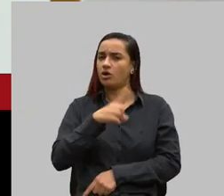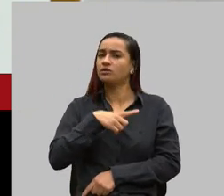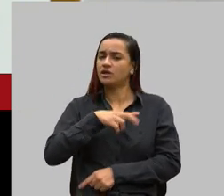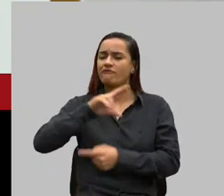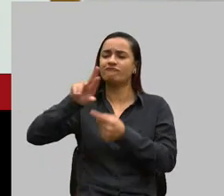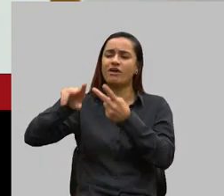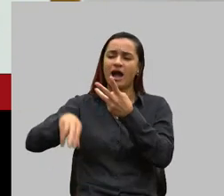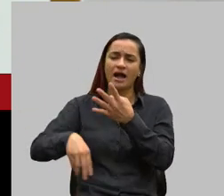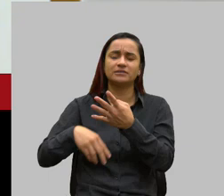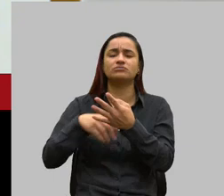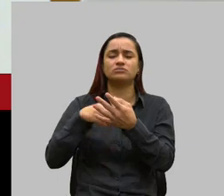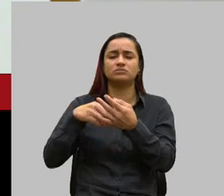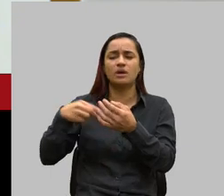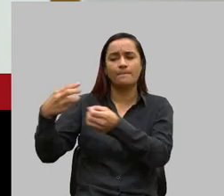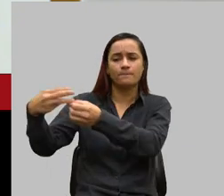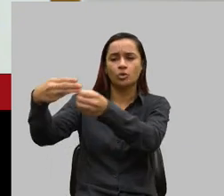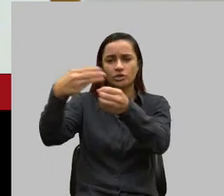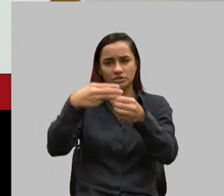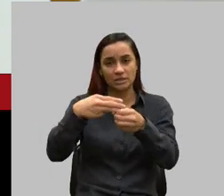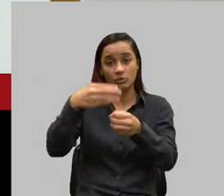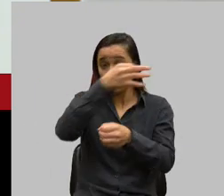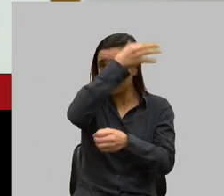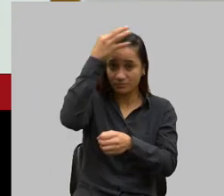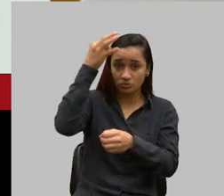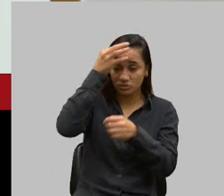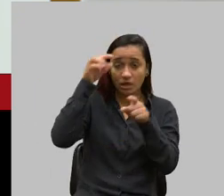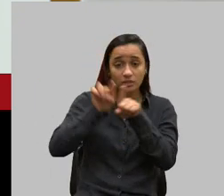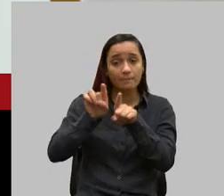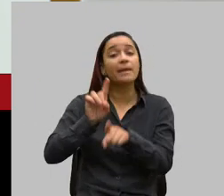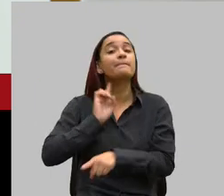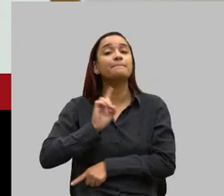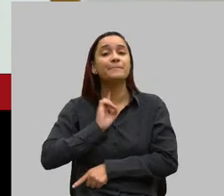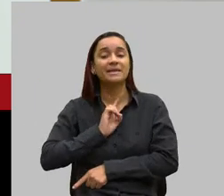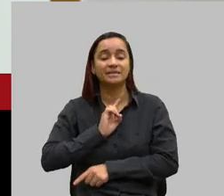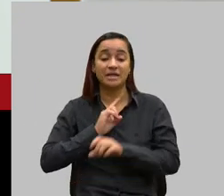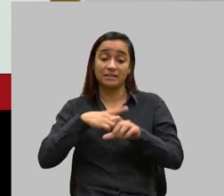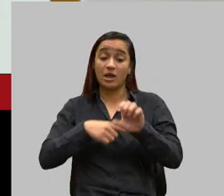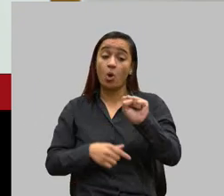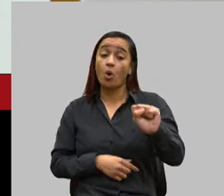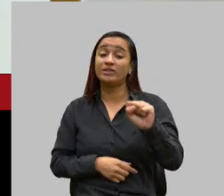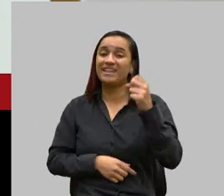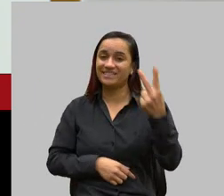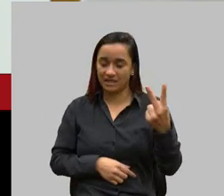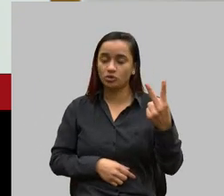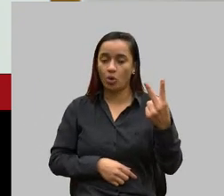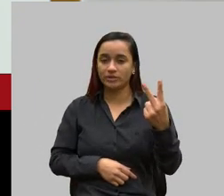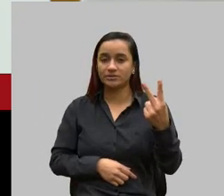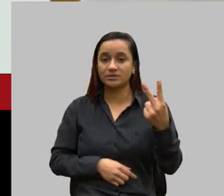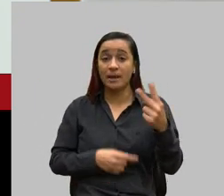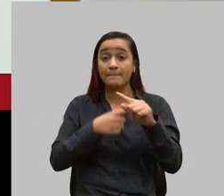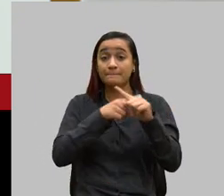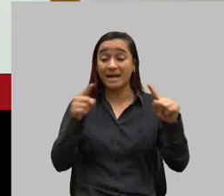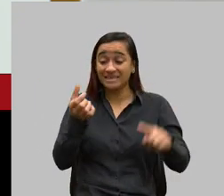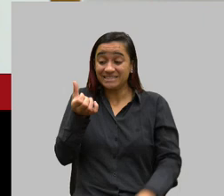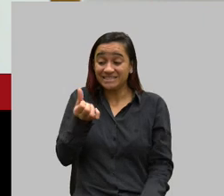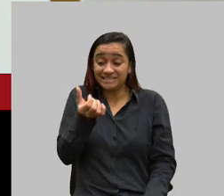e Minas Gerais dos dos 82 60 São ali em torno de